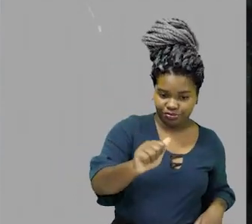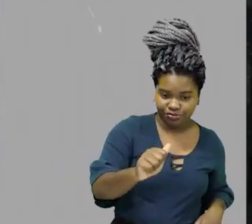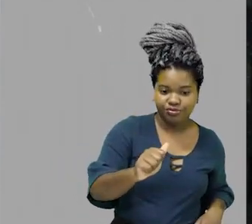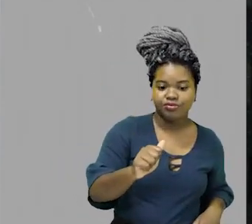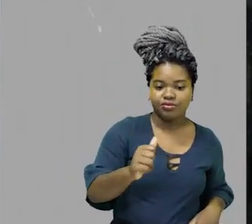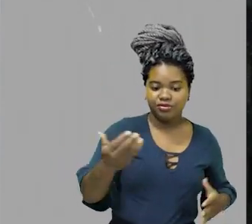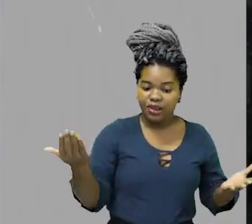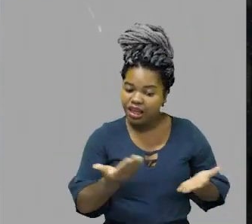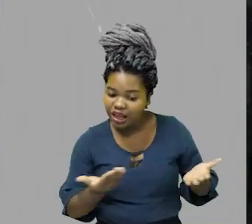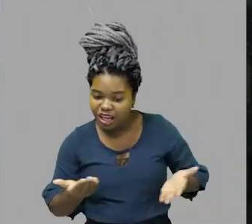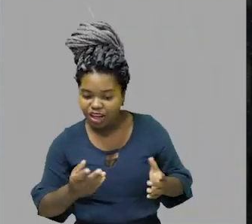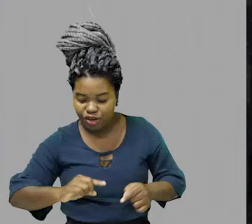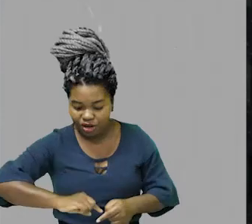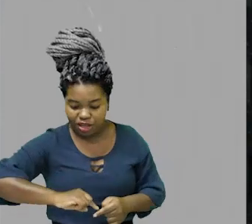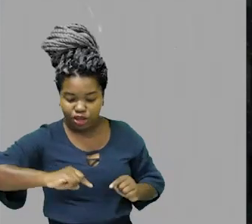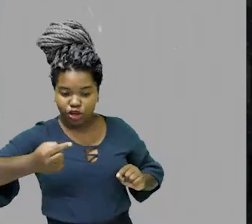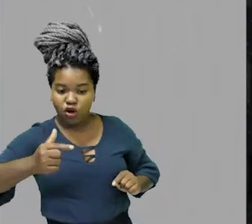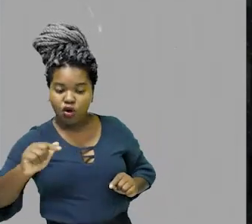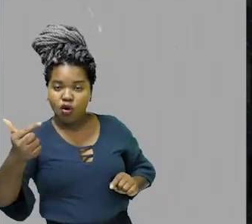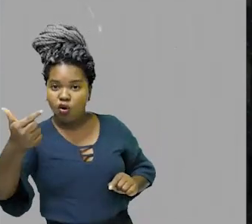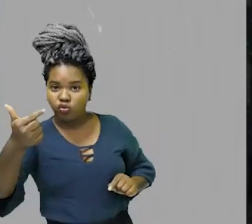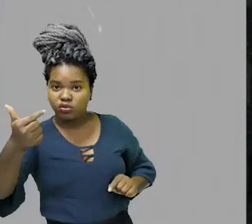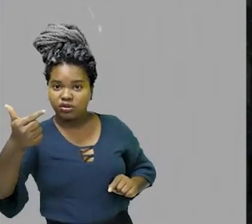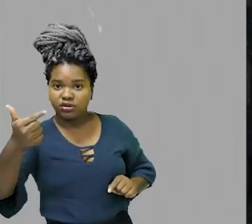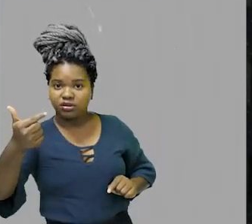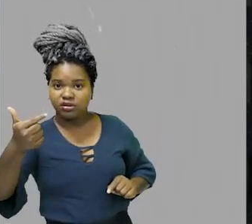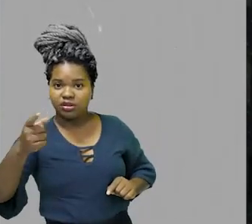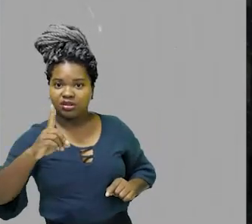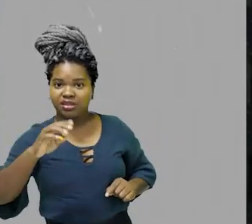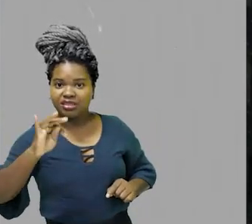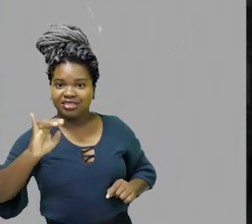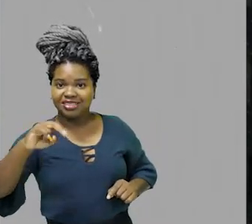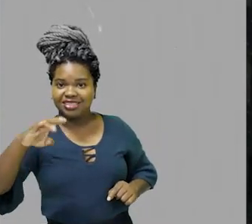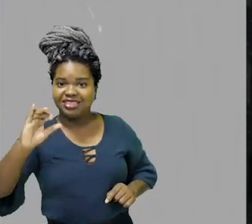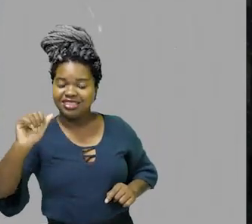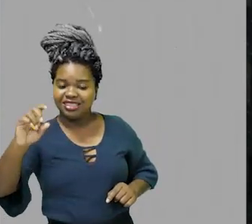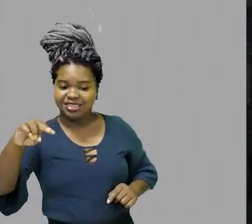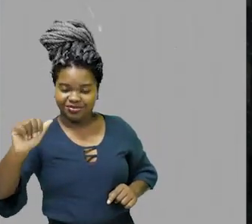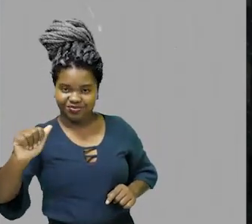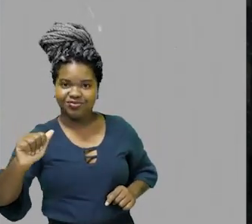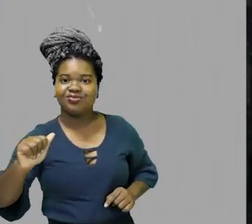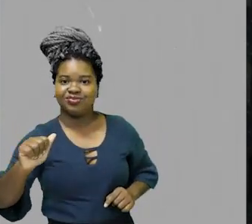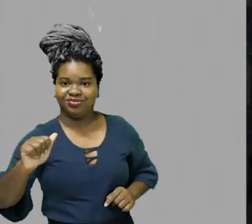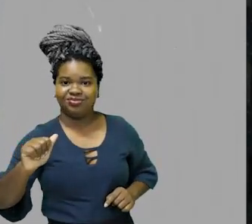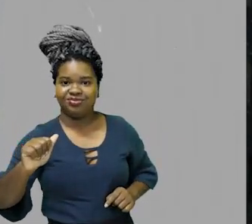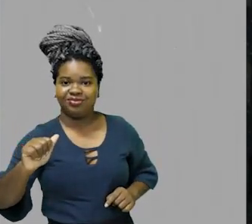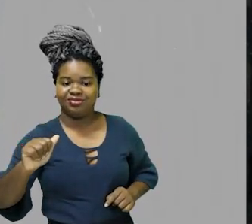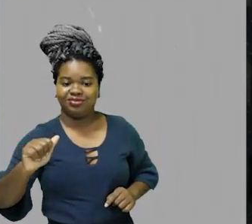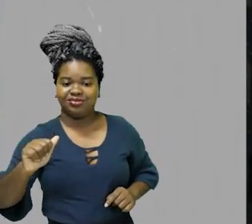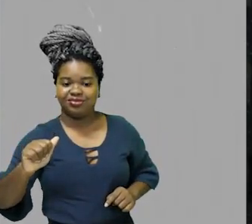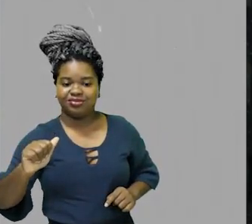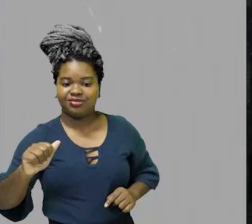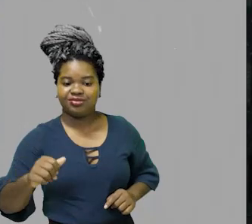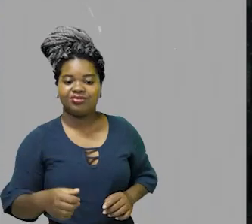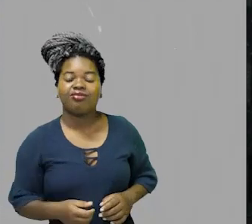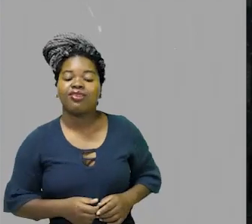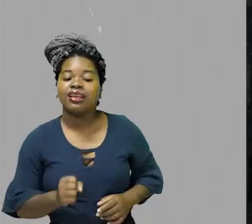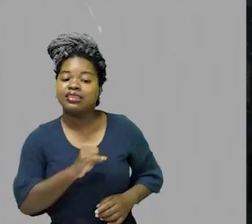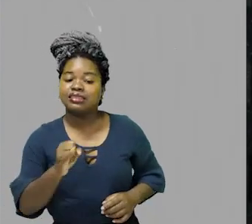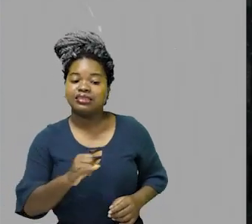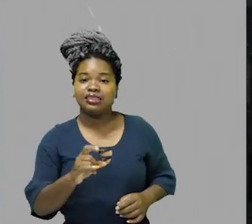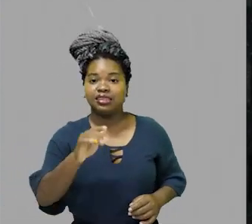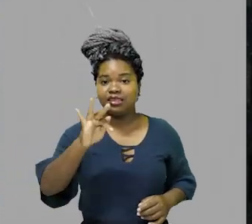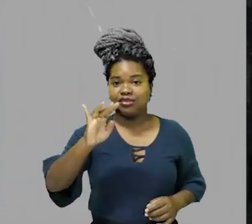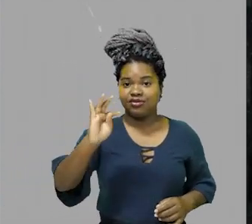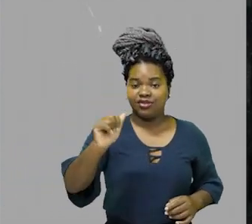fita nova timina. Porque timina só se liga com adenina. Aqui do mesmo jeito, ó, na fita antiga